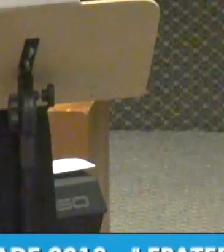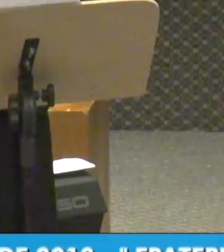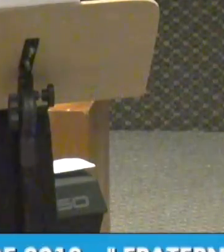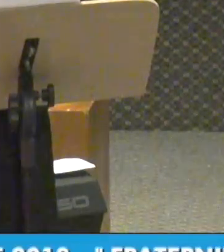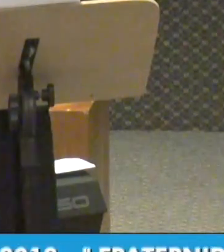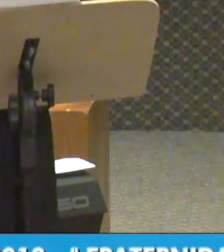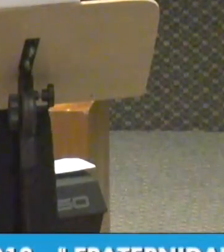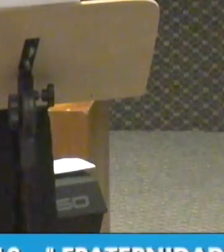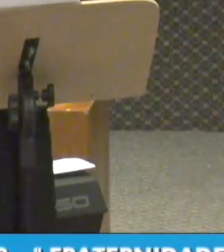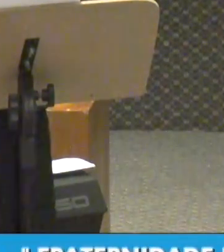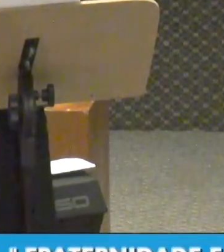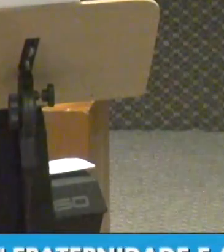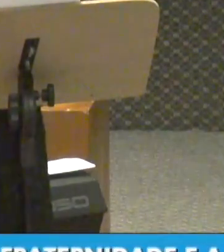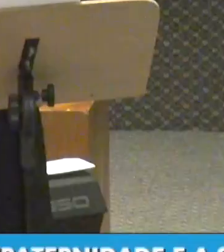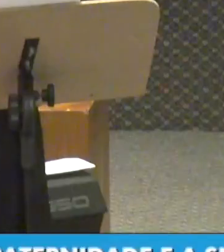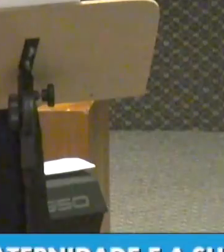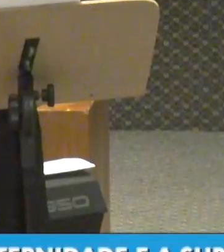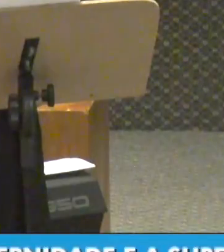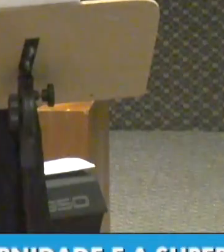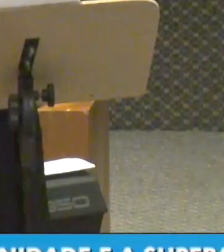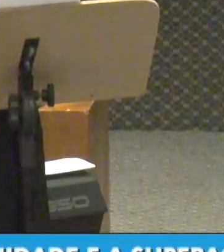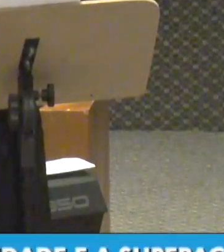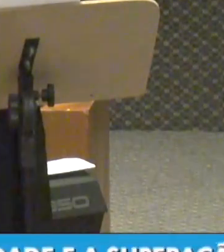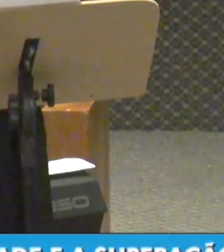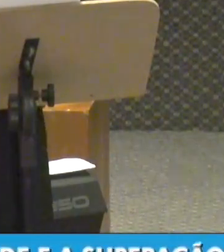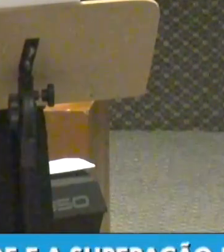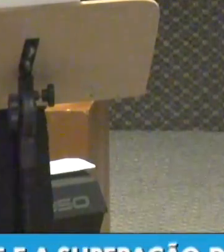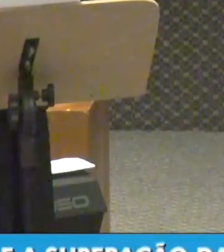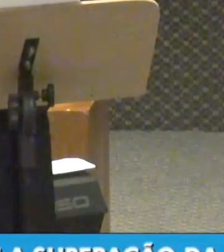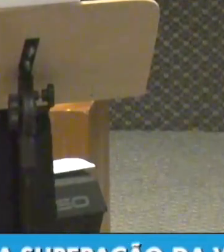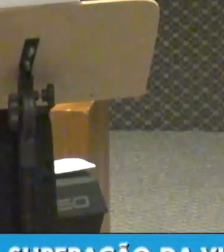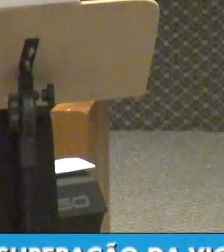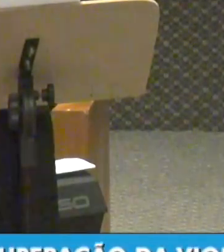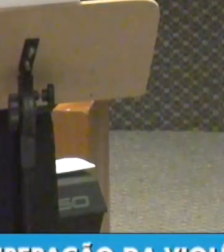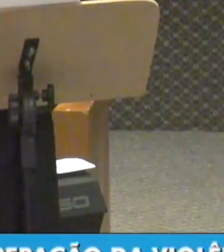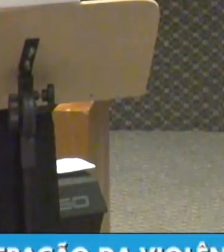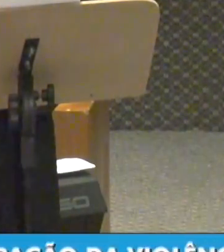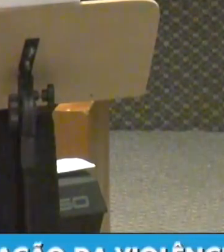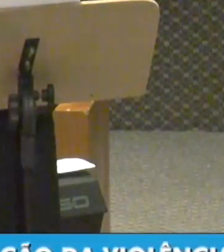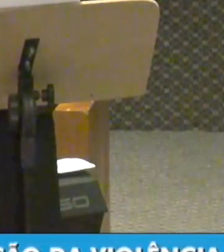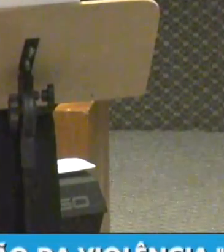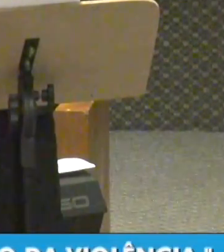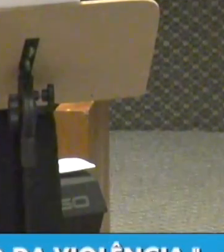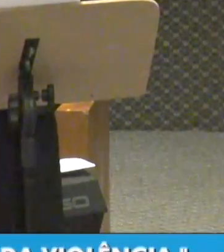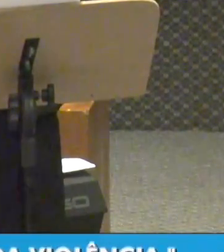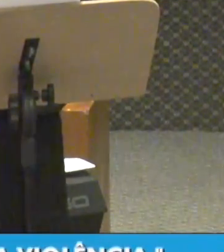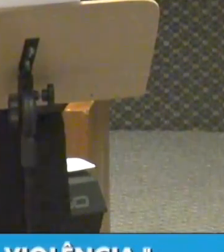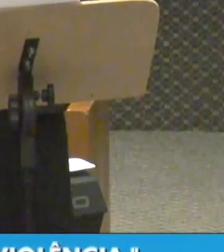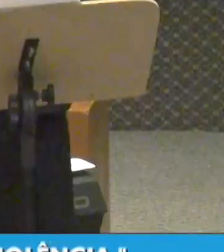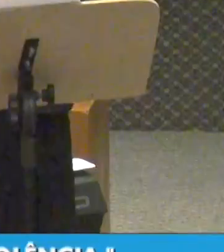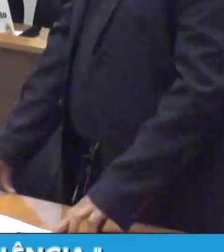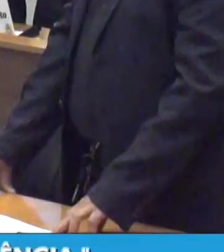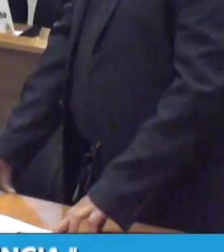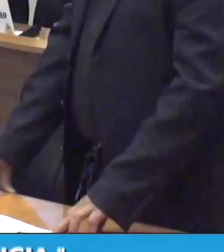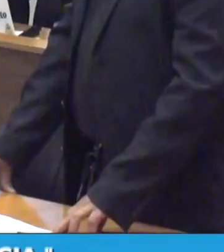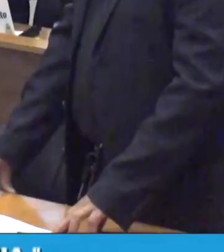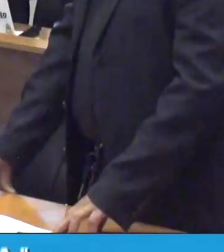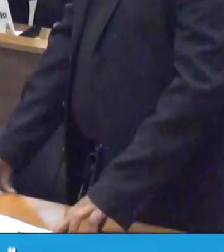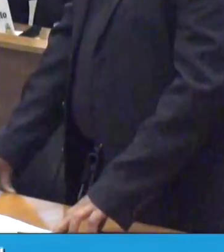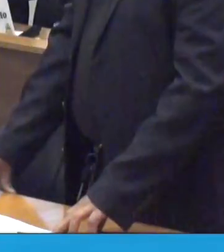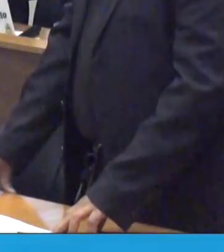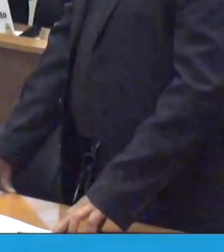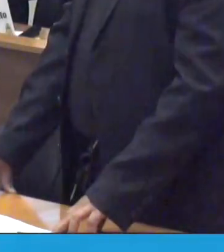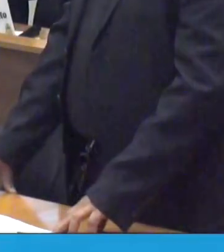Fraternidade é superar a violência e derramar em vez de sangue mais perdão.